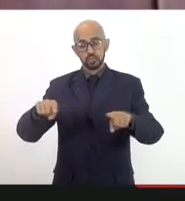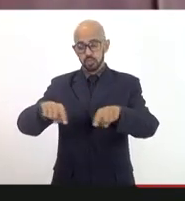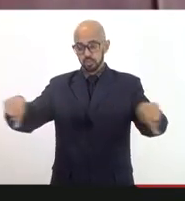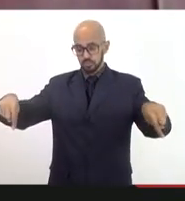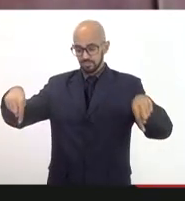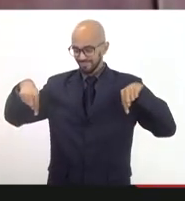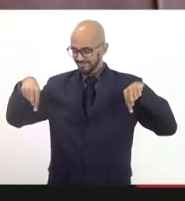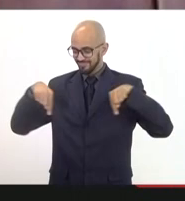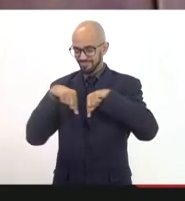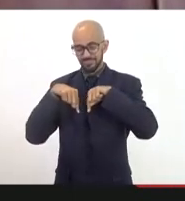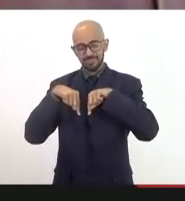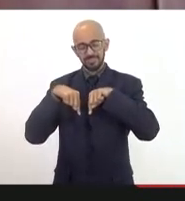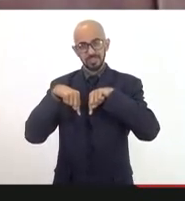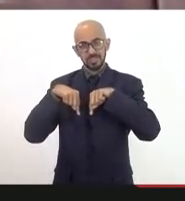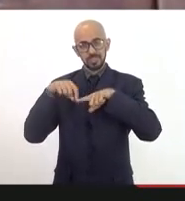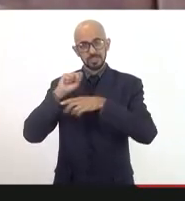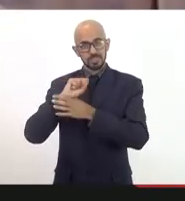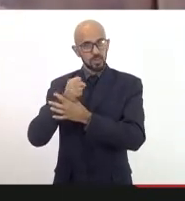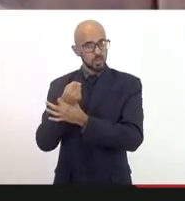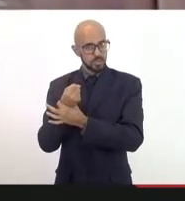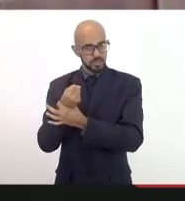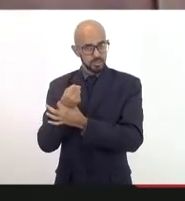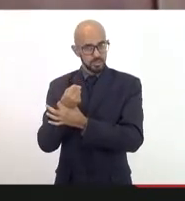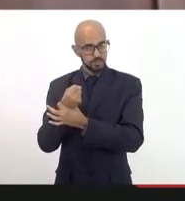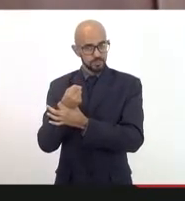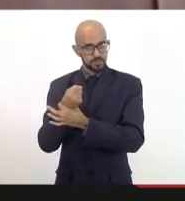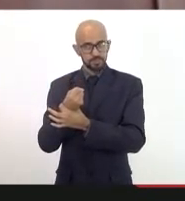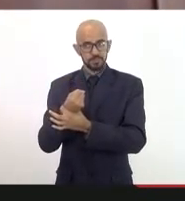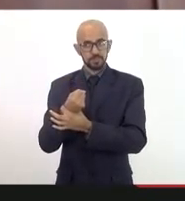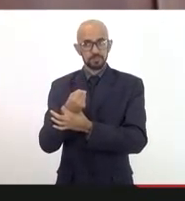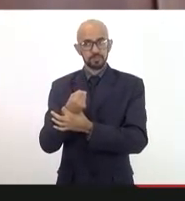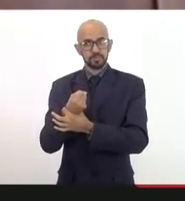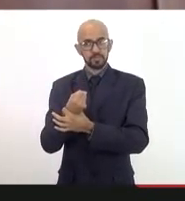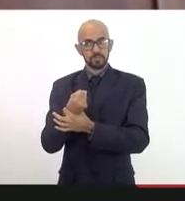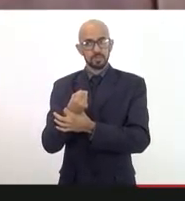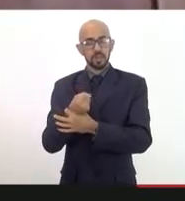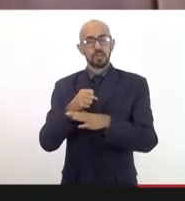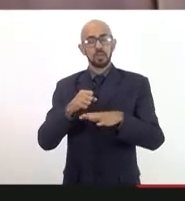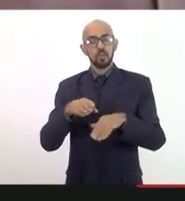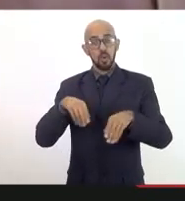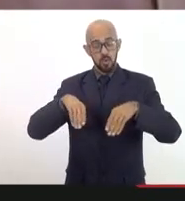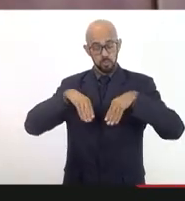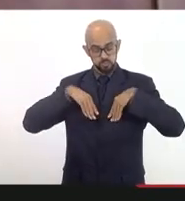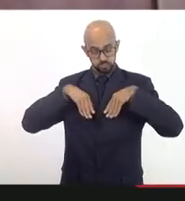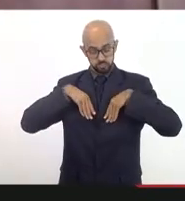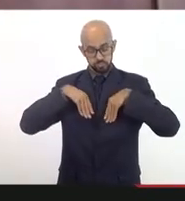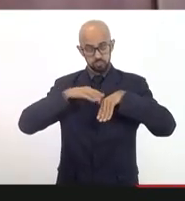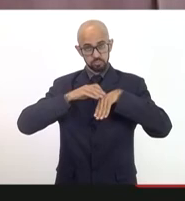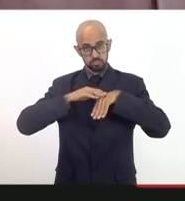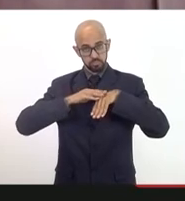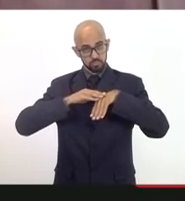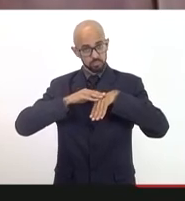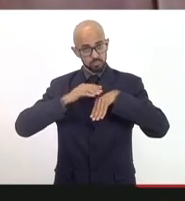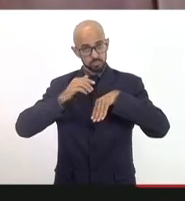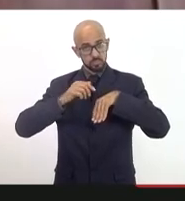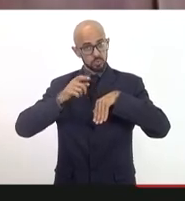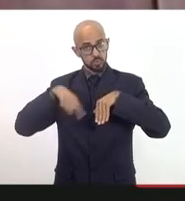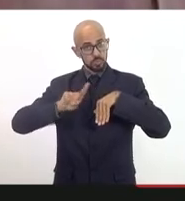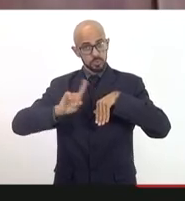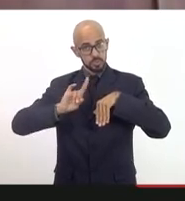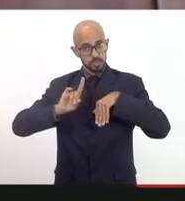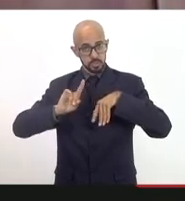com a tuberculose a biossegurança não necessitaria da cabine, mas com o COVID precisou da cabine,